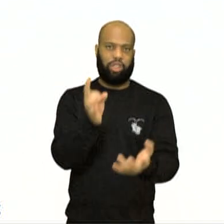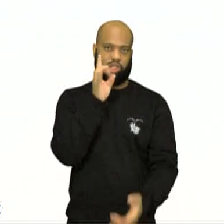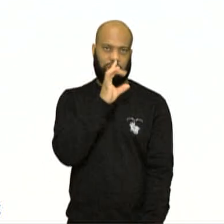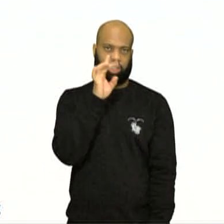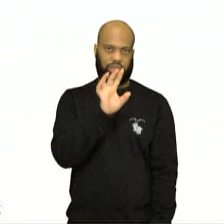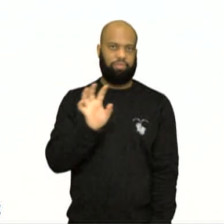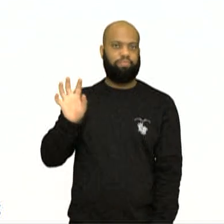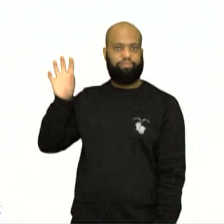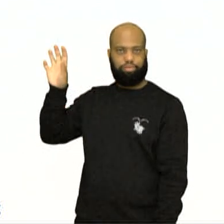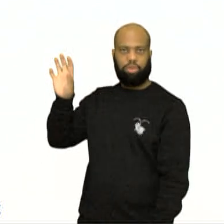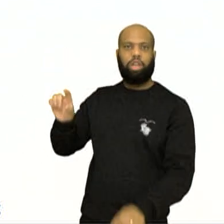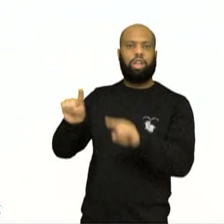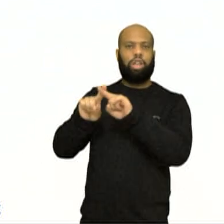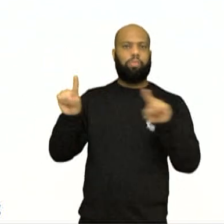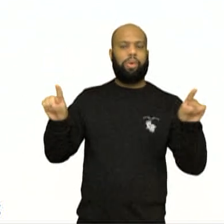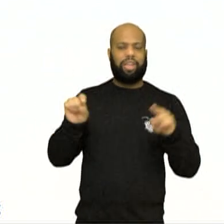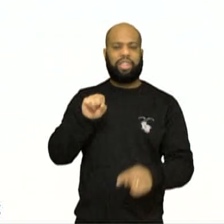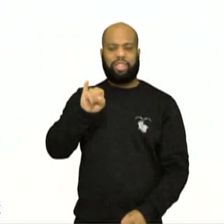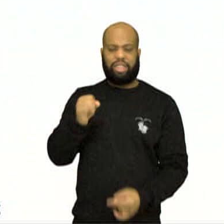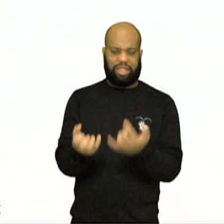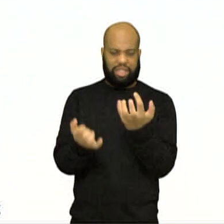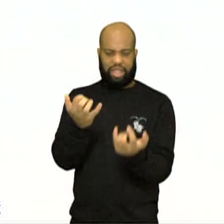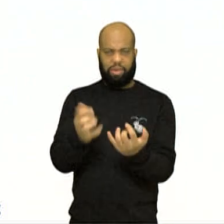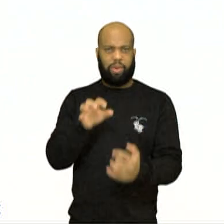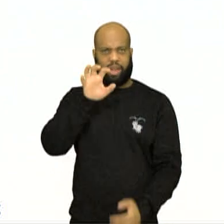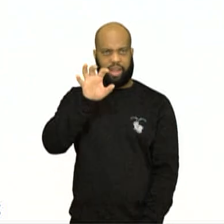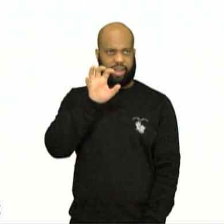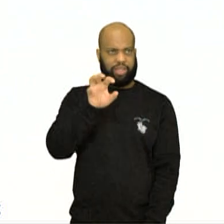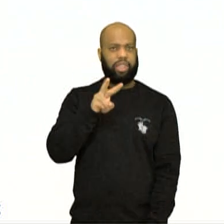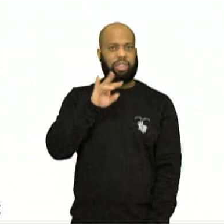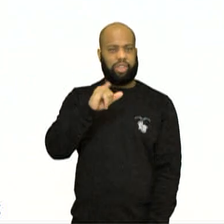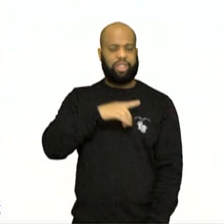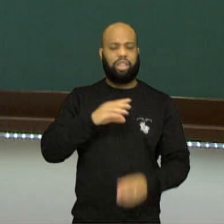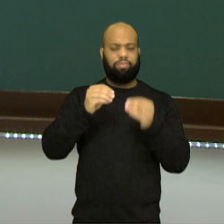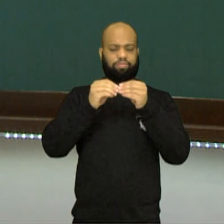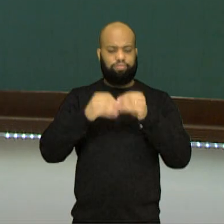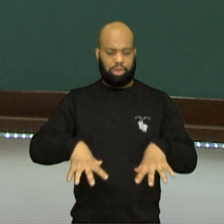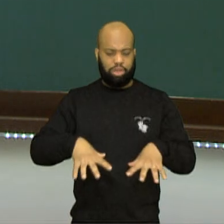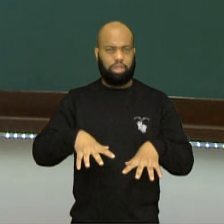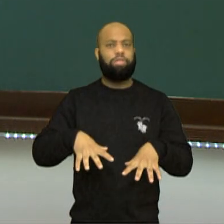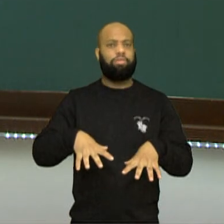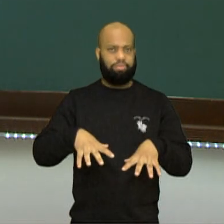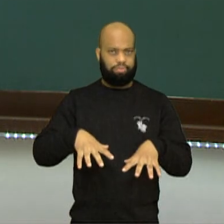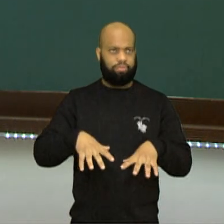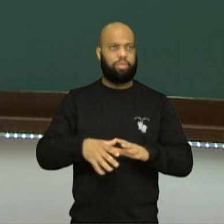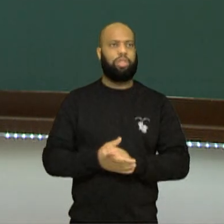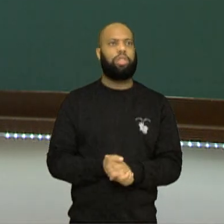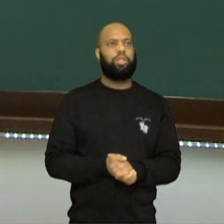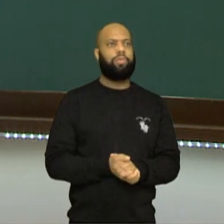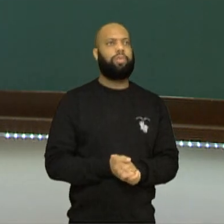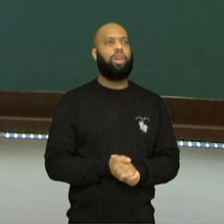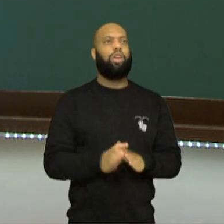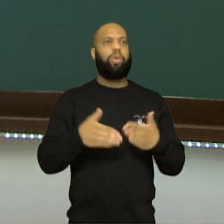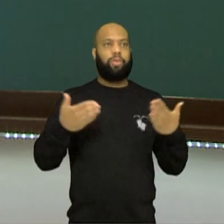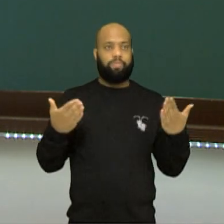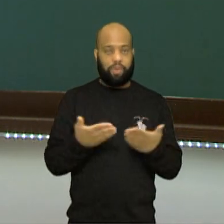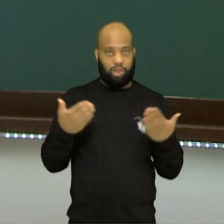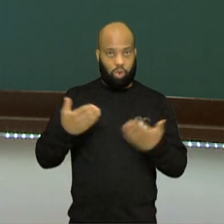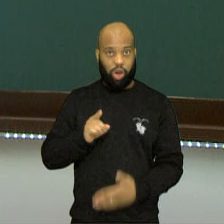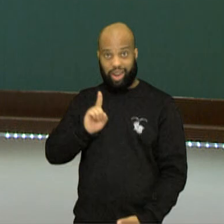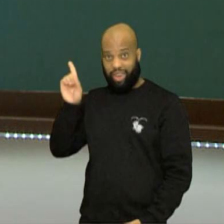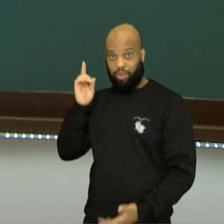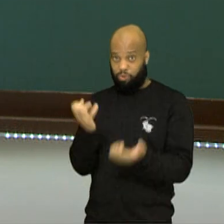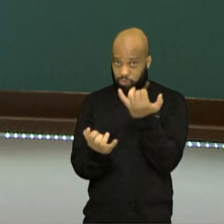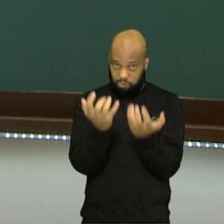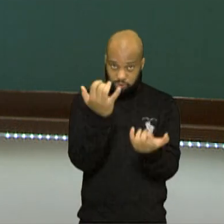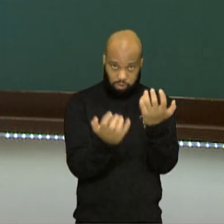Mas será que queimar essa vegetação vai afetar o solo? Vamos descobrir. Atualmente, essa